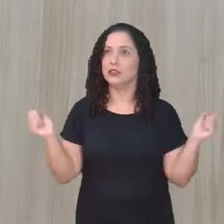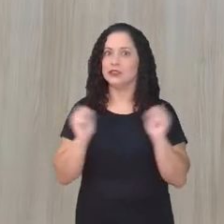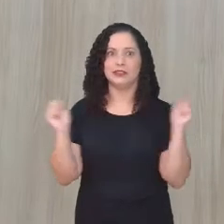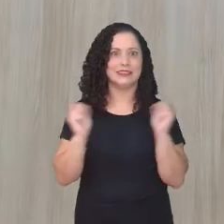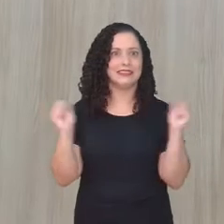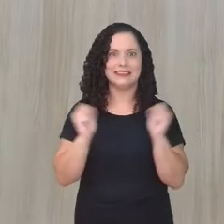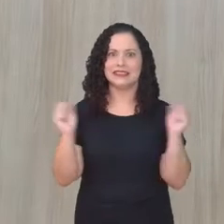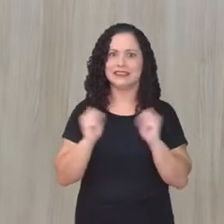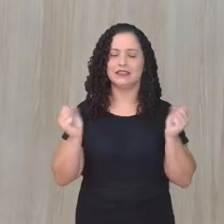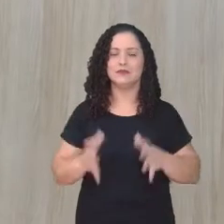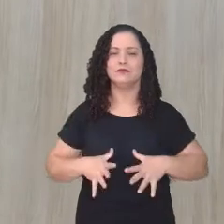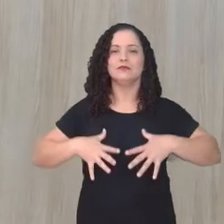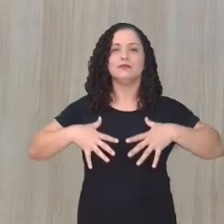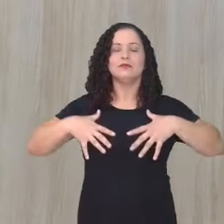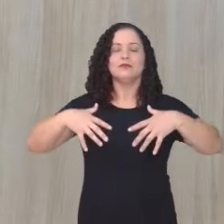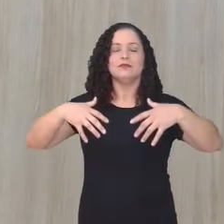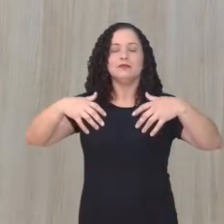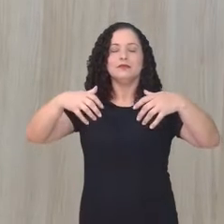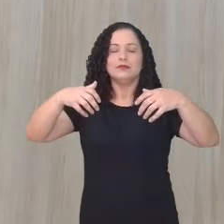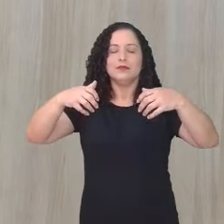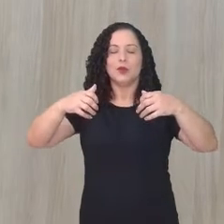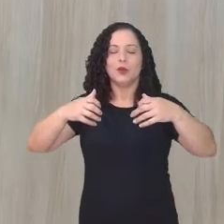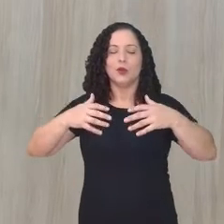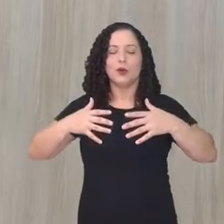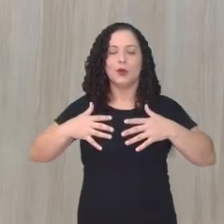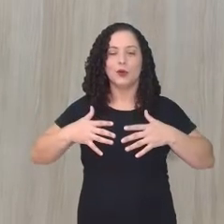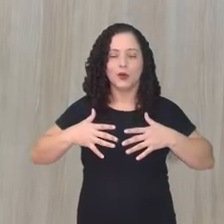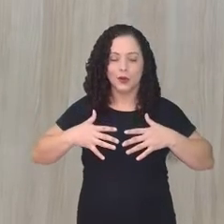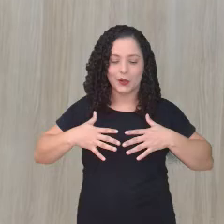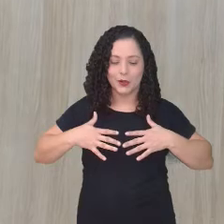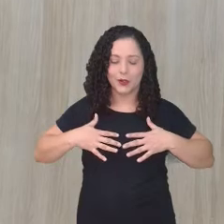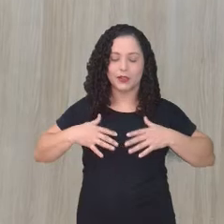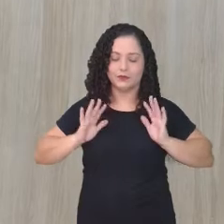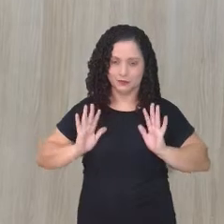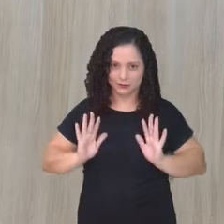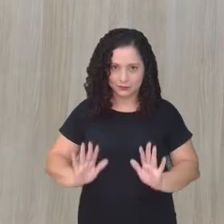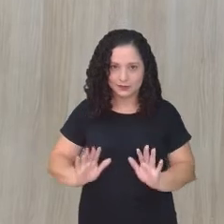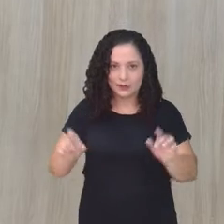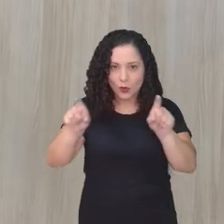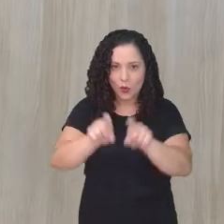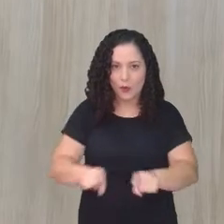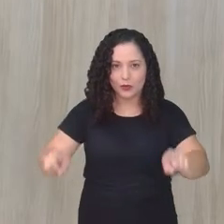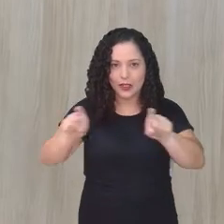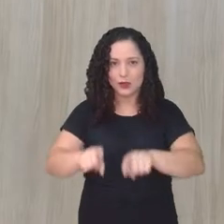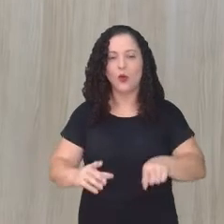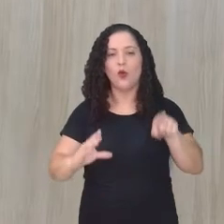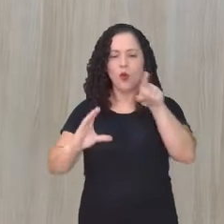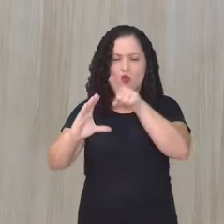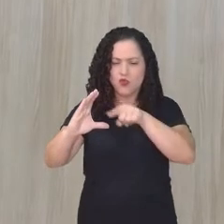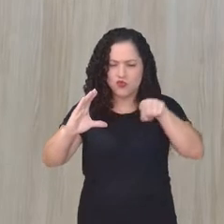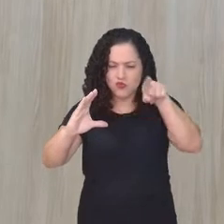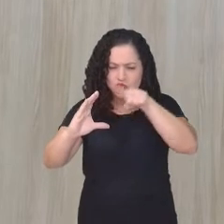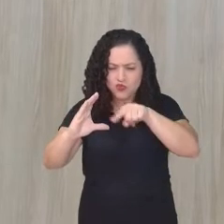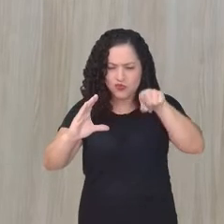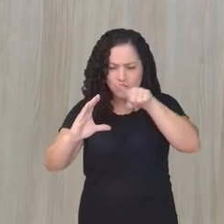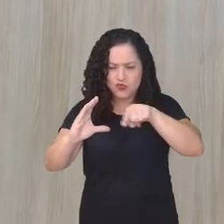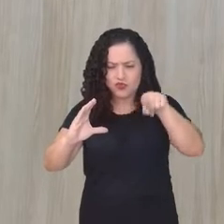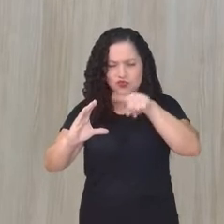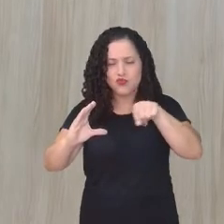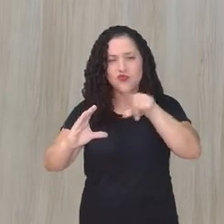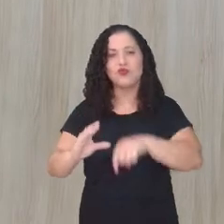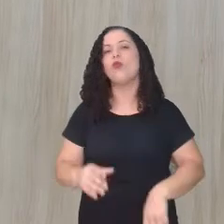acelerados, respiramos, não é? Esperamos o computador, o celular funcionar, a internet